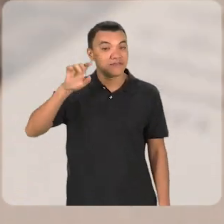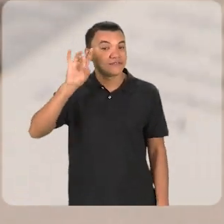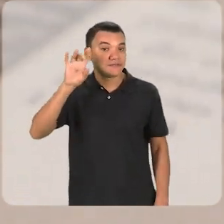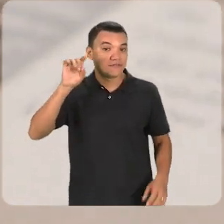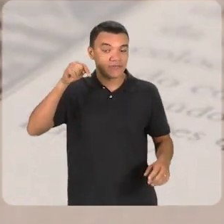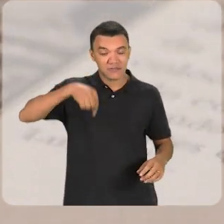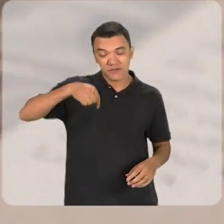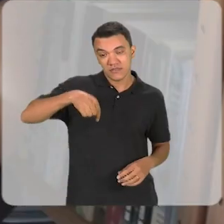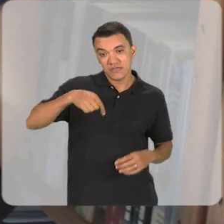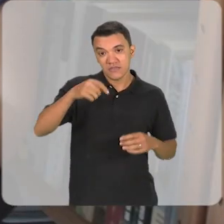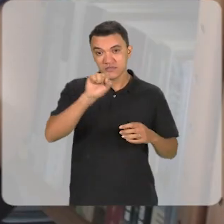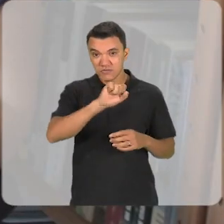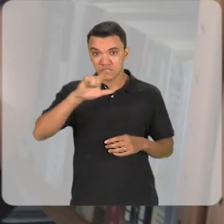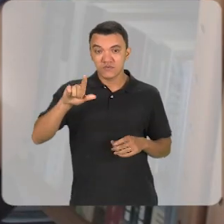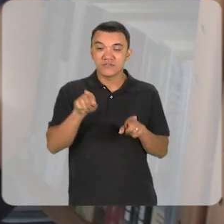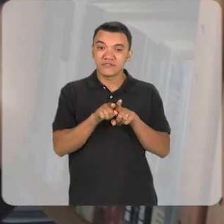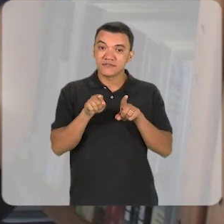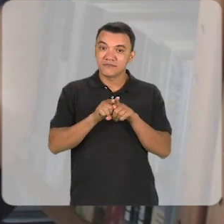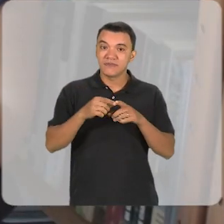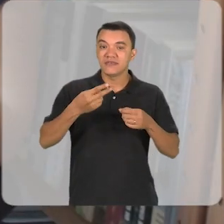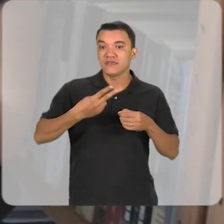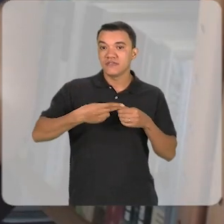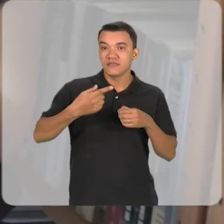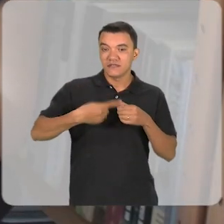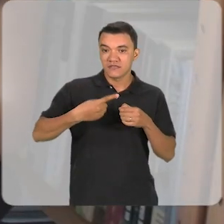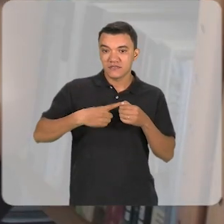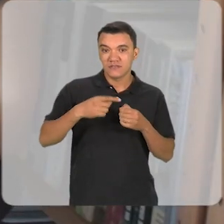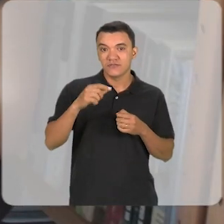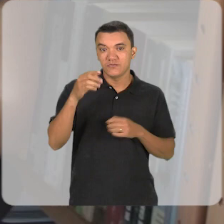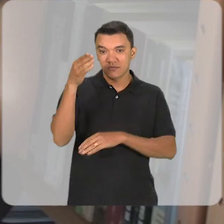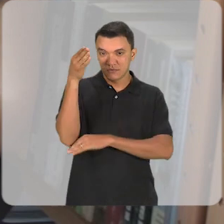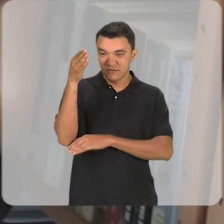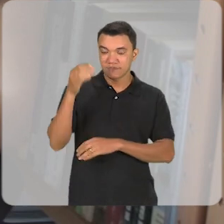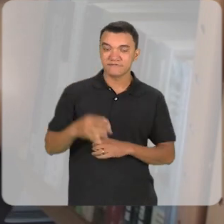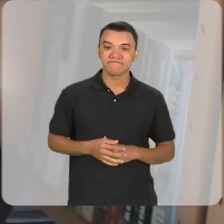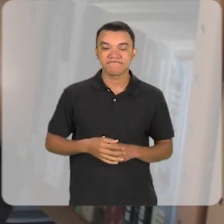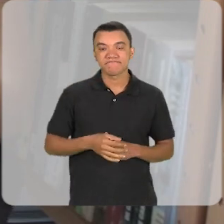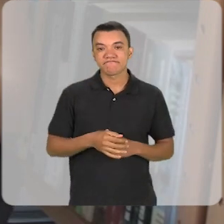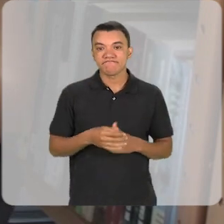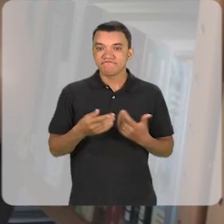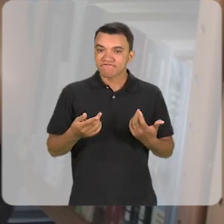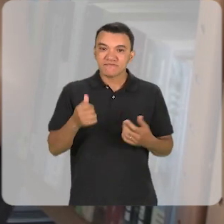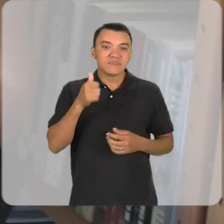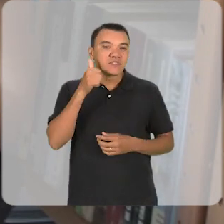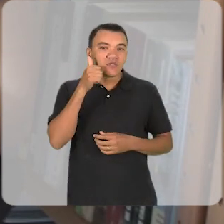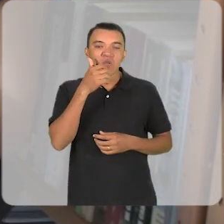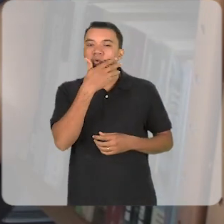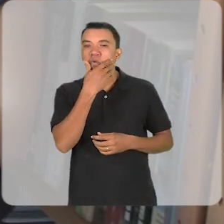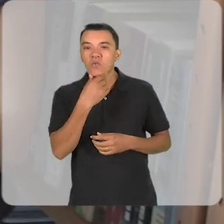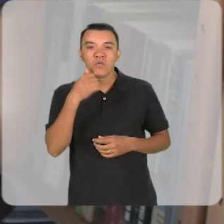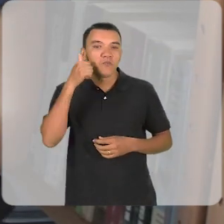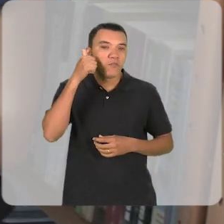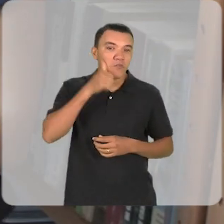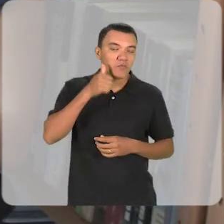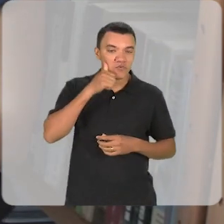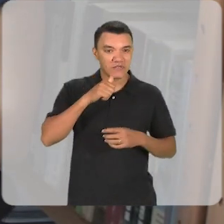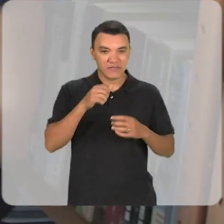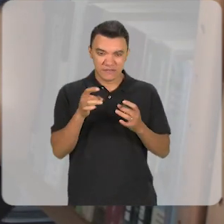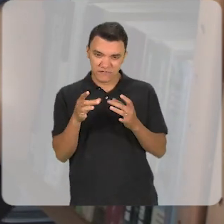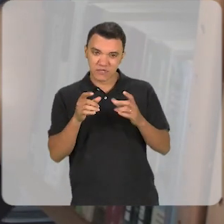Luís e Alcântara. Falar dos pregoeiros e das pregoeiras na história do Brasil, na história do